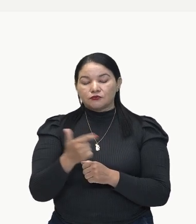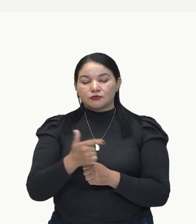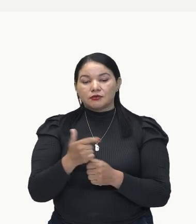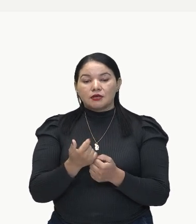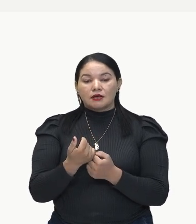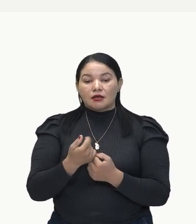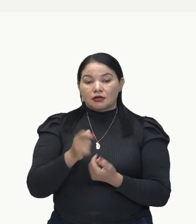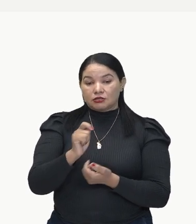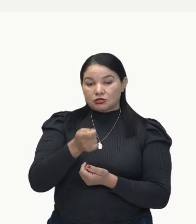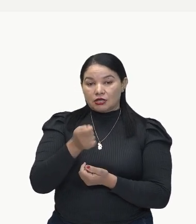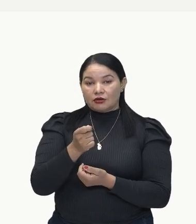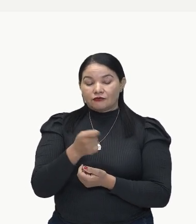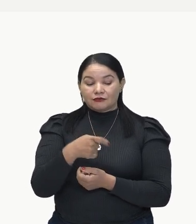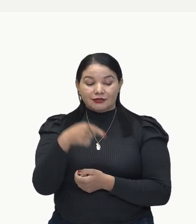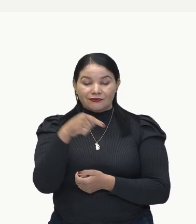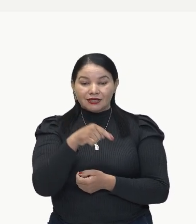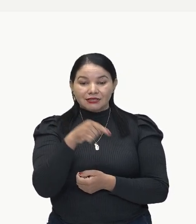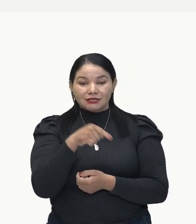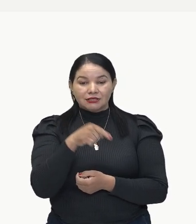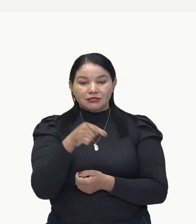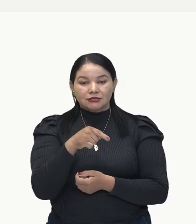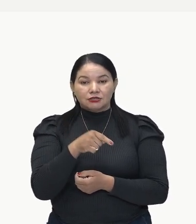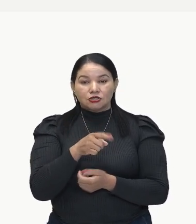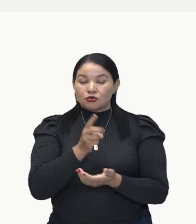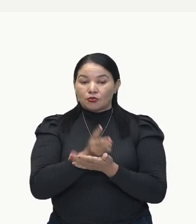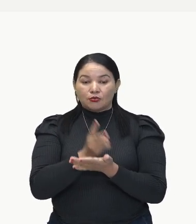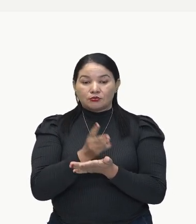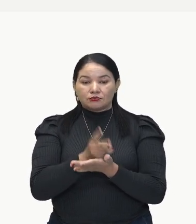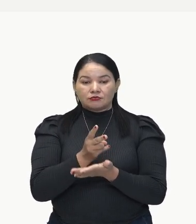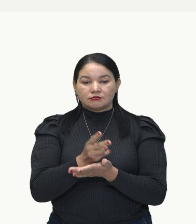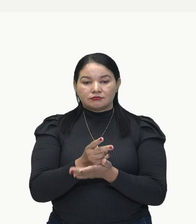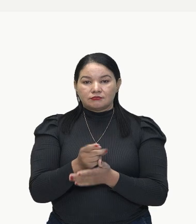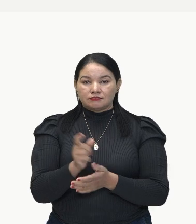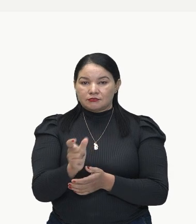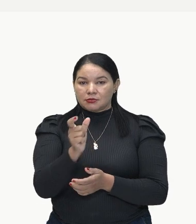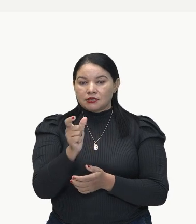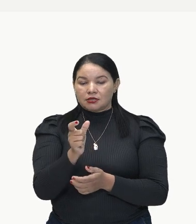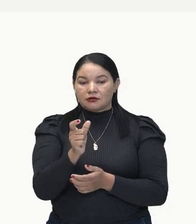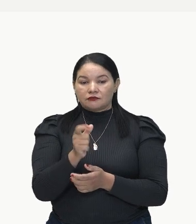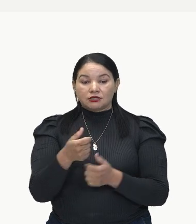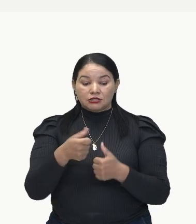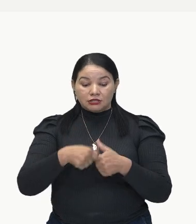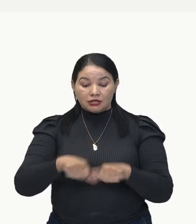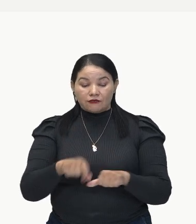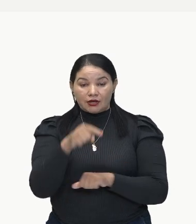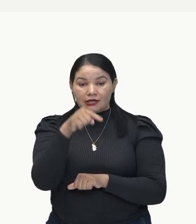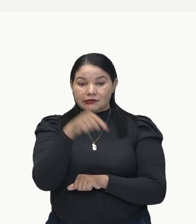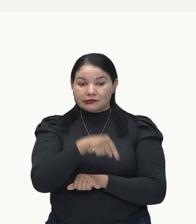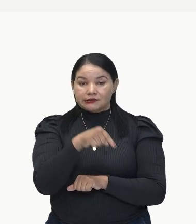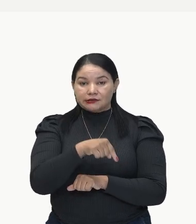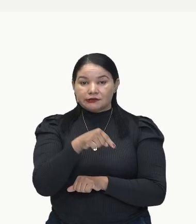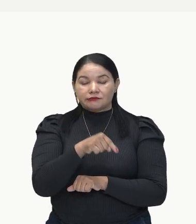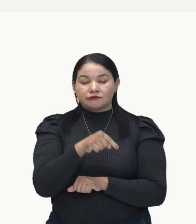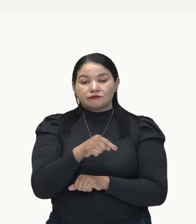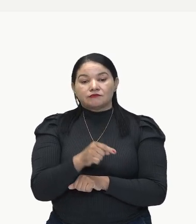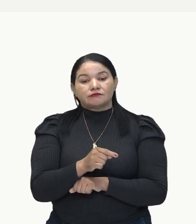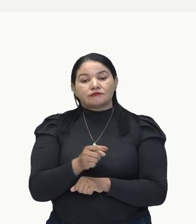todo. Estava, o meu verbo, ela estava em qualquer lugar? Não, ela estava aqui.